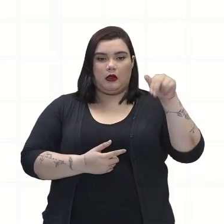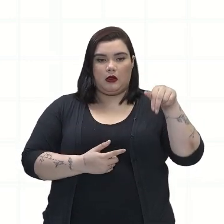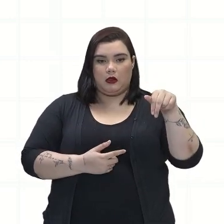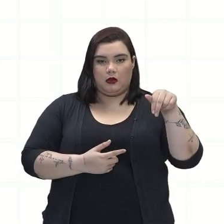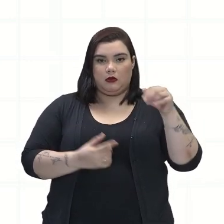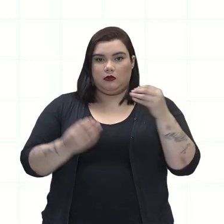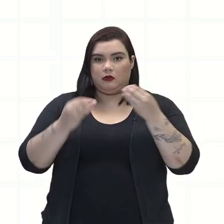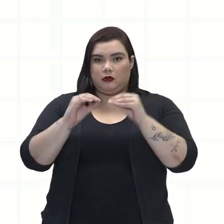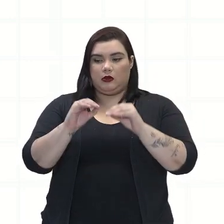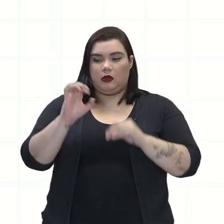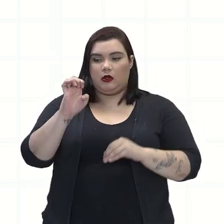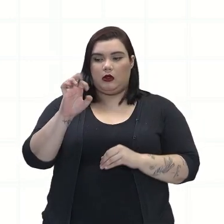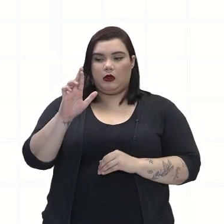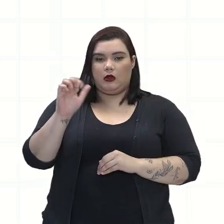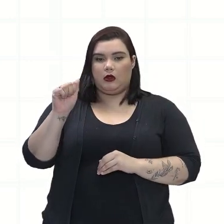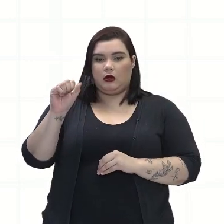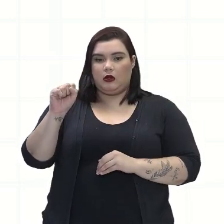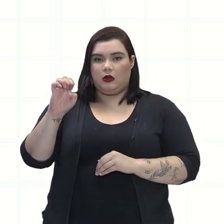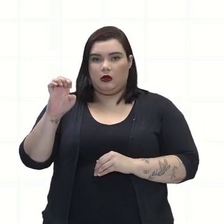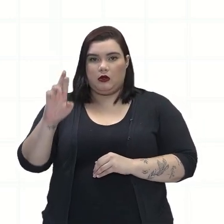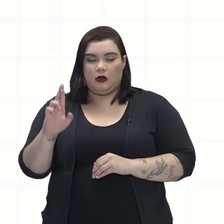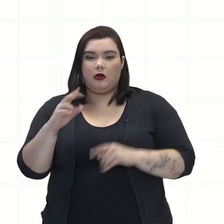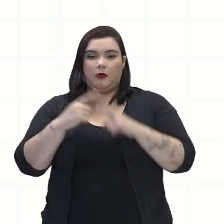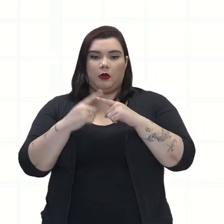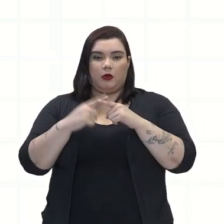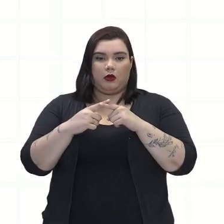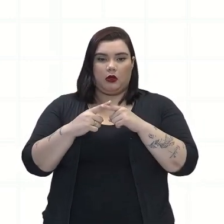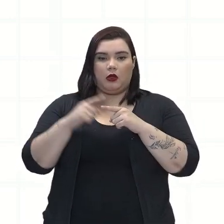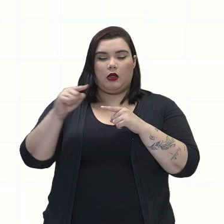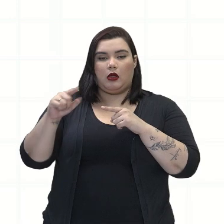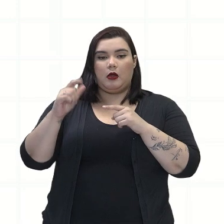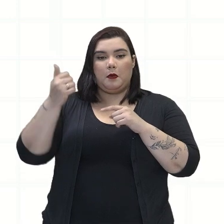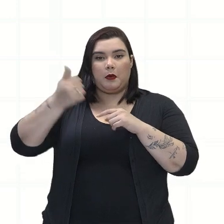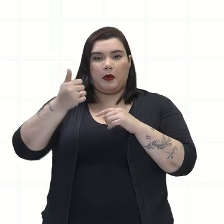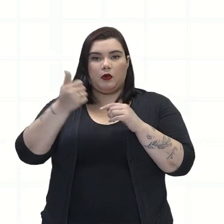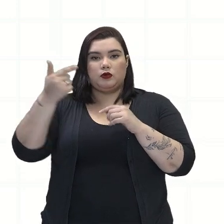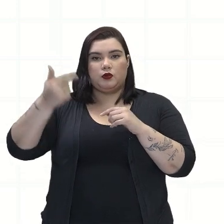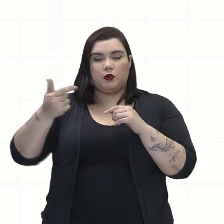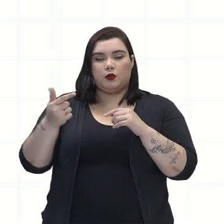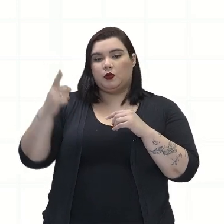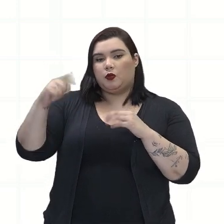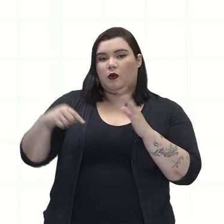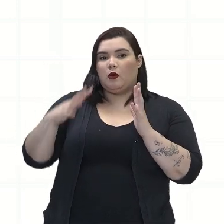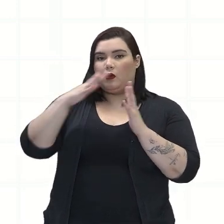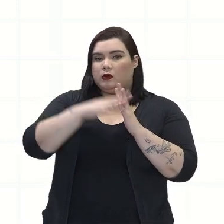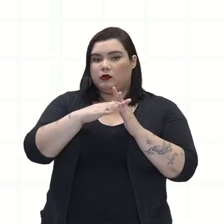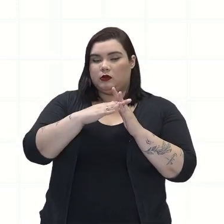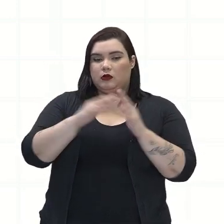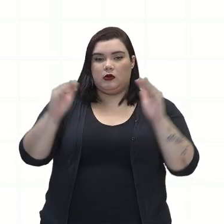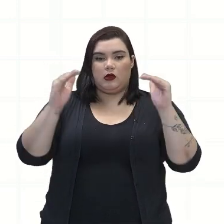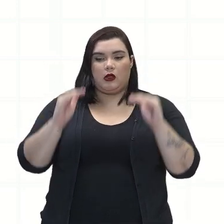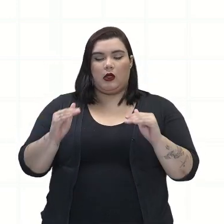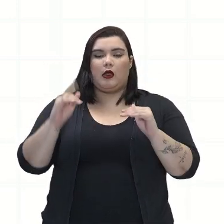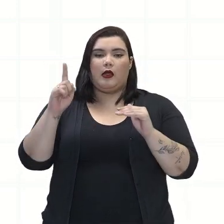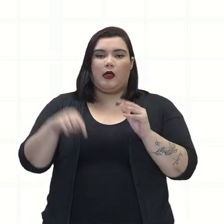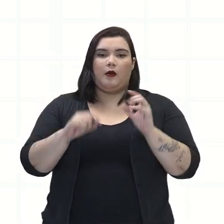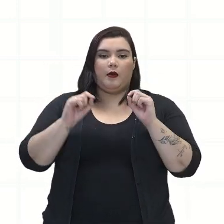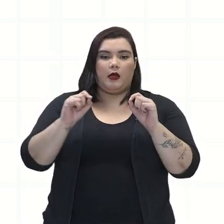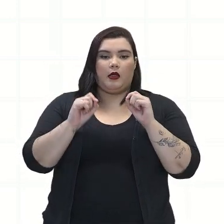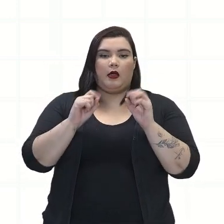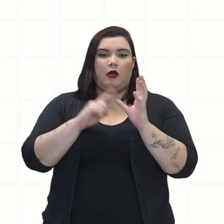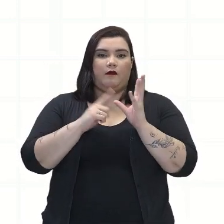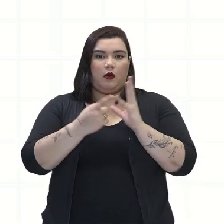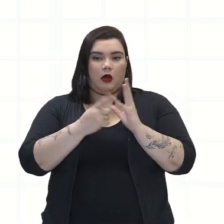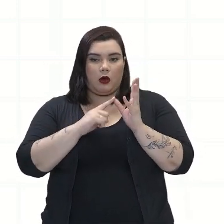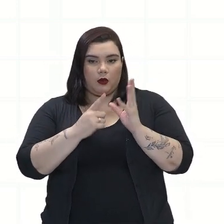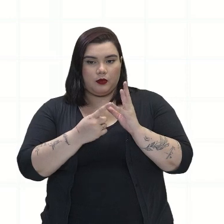Usei o A aqui, porque esse aqui é uma consoante, o som de consoante, e aqui a vogal, né? Significa a mesma